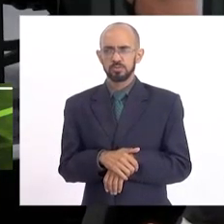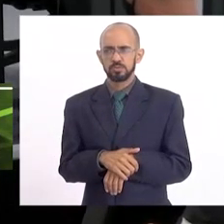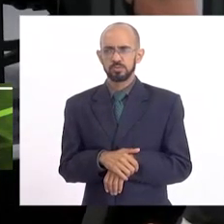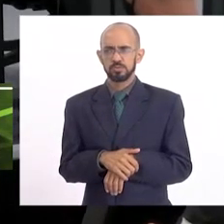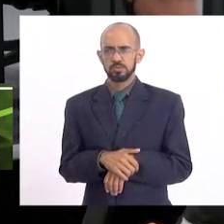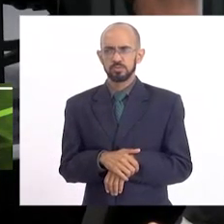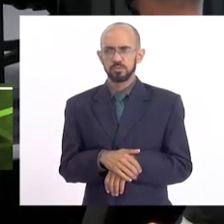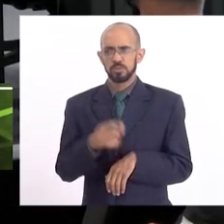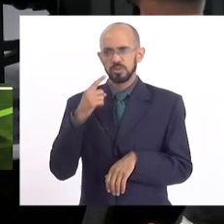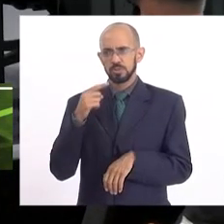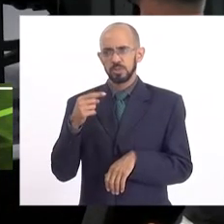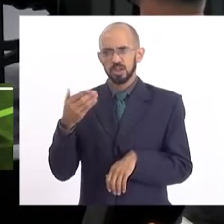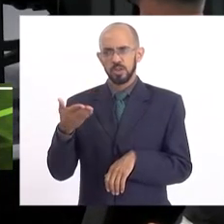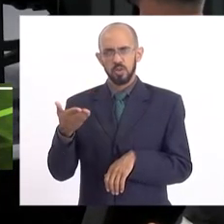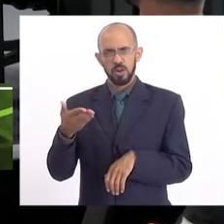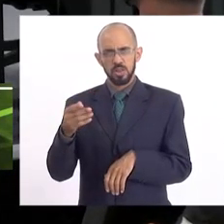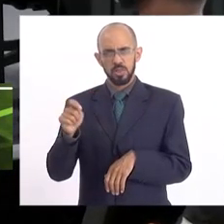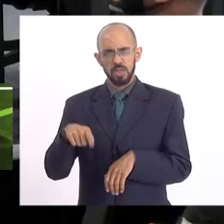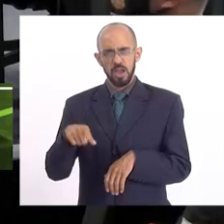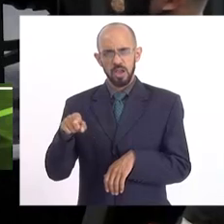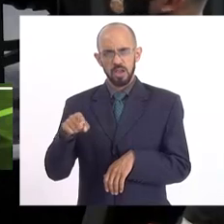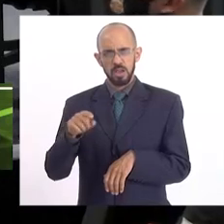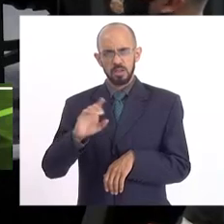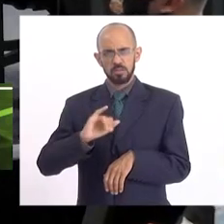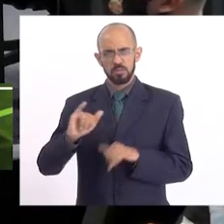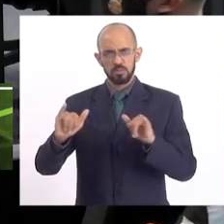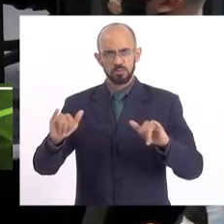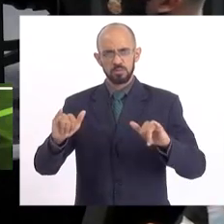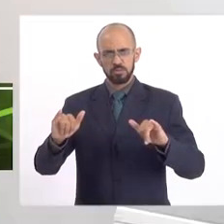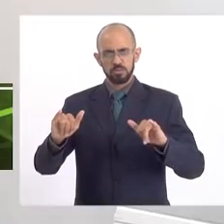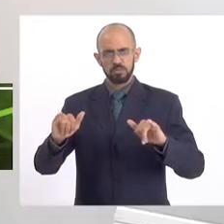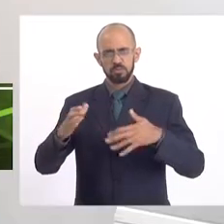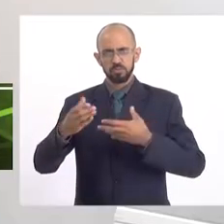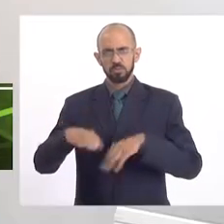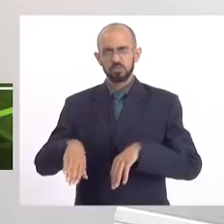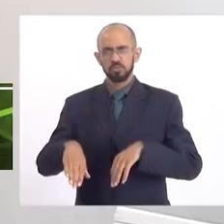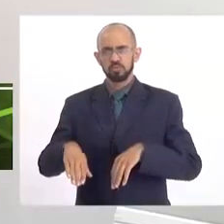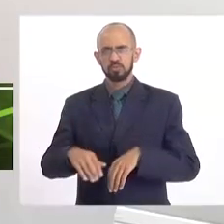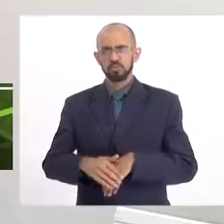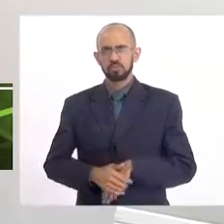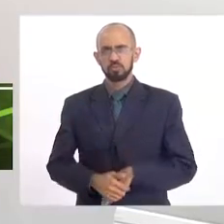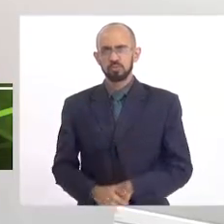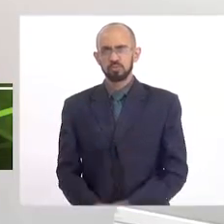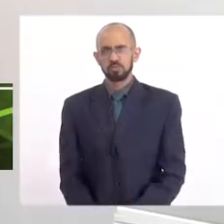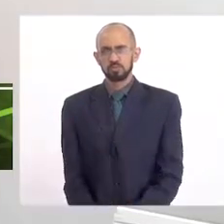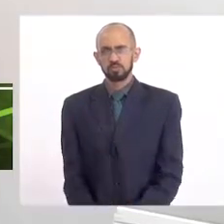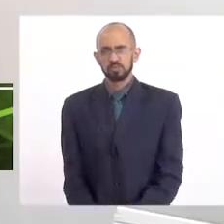semana tem edital publicado já de algum concurso?